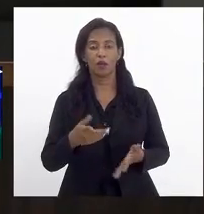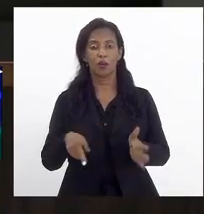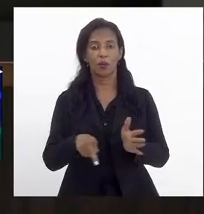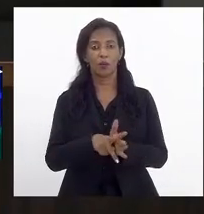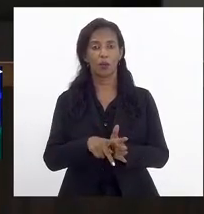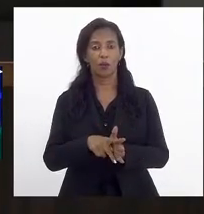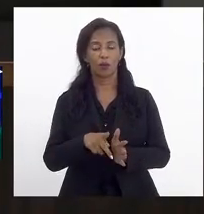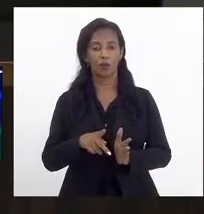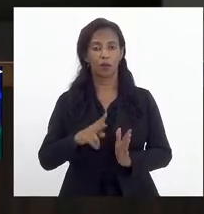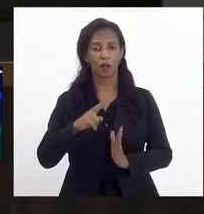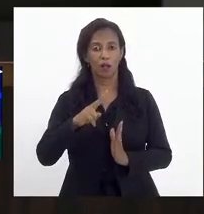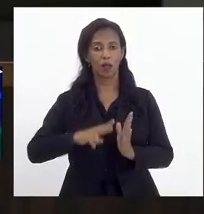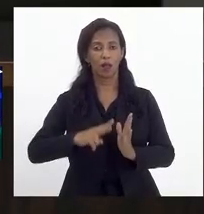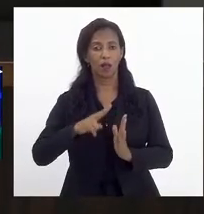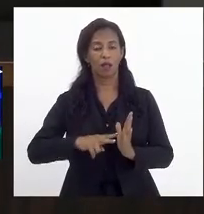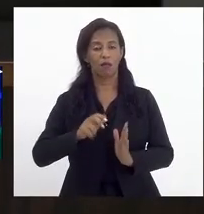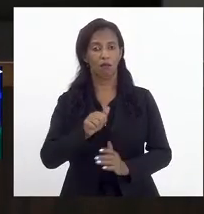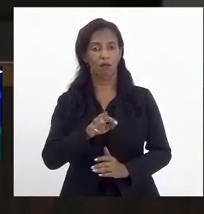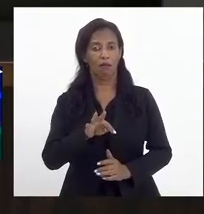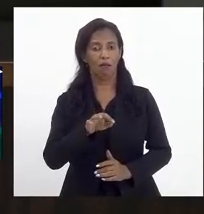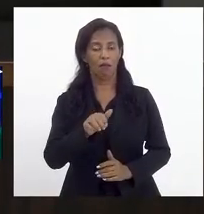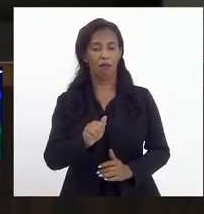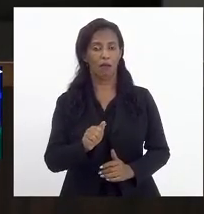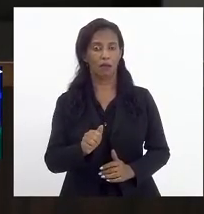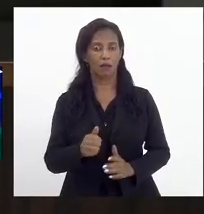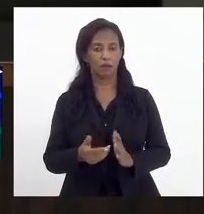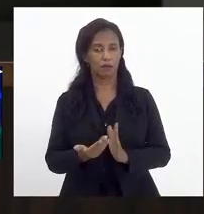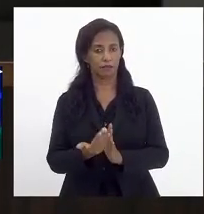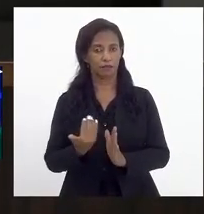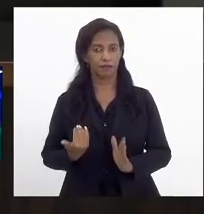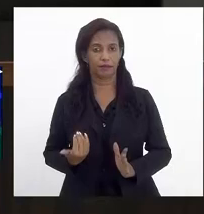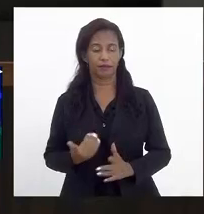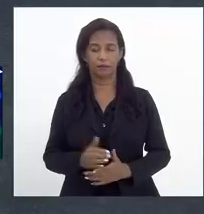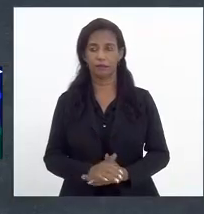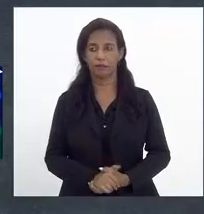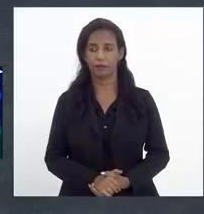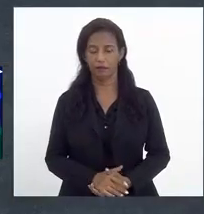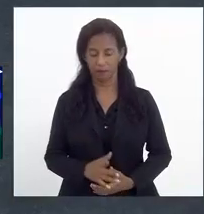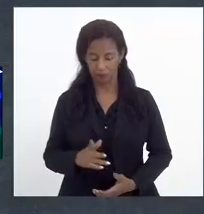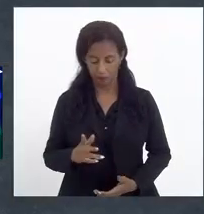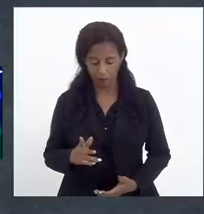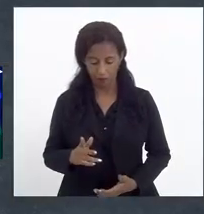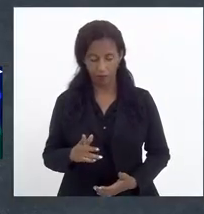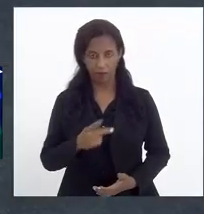próprio para os Paulo para ler a ata da sessão anterior por favor